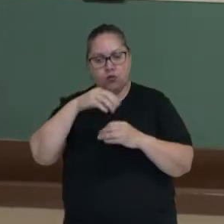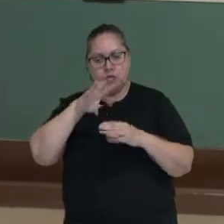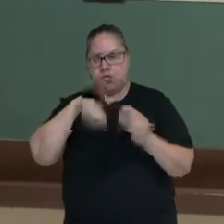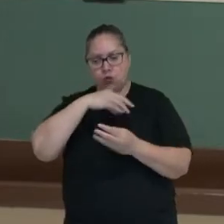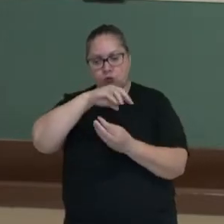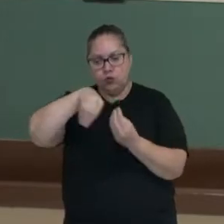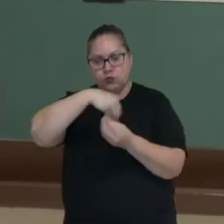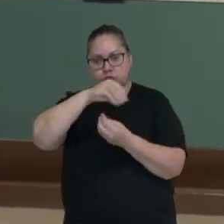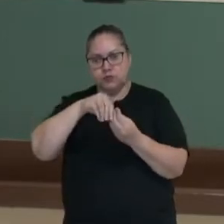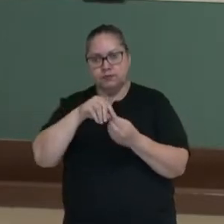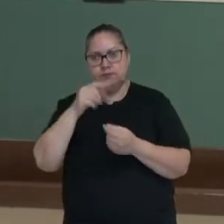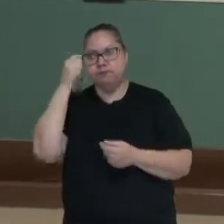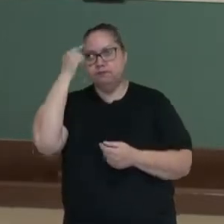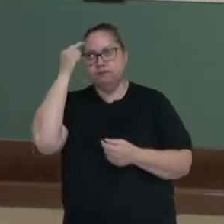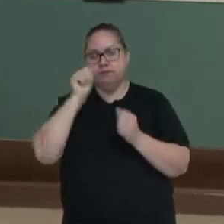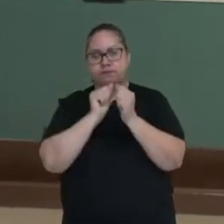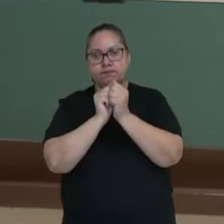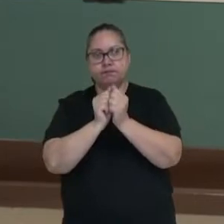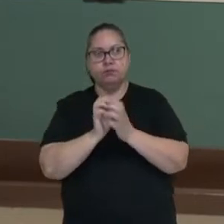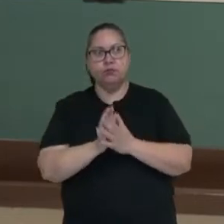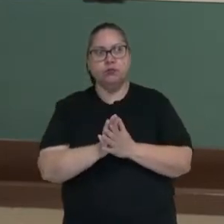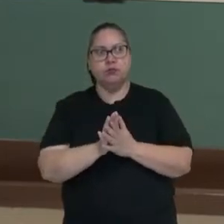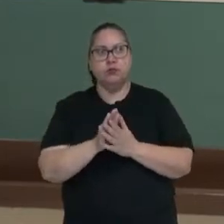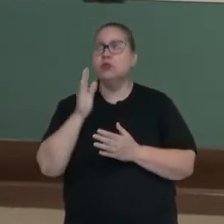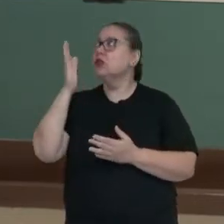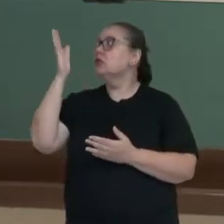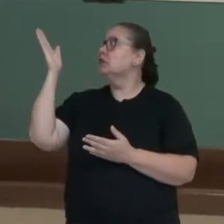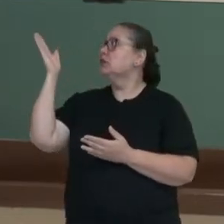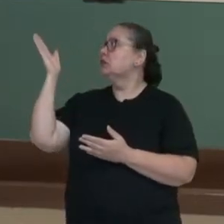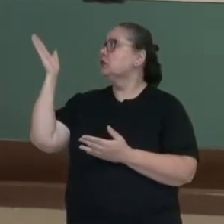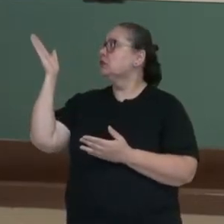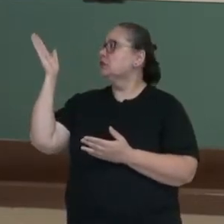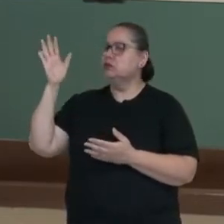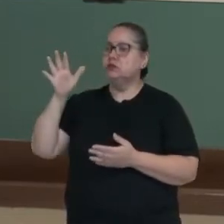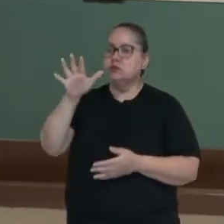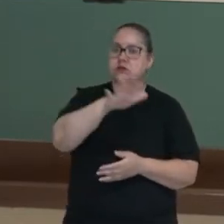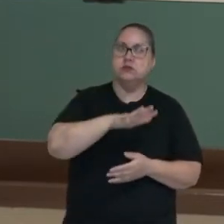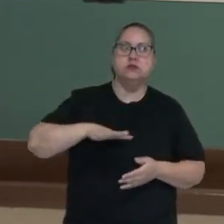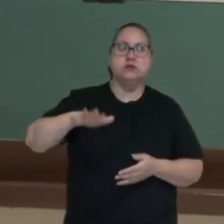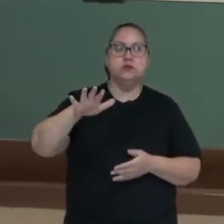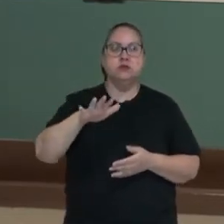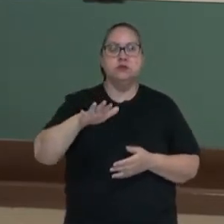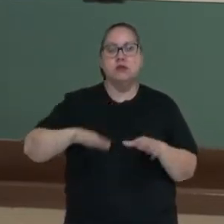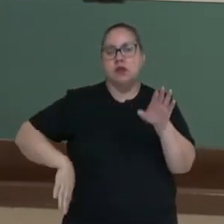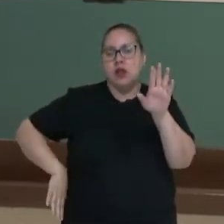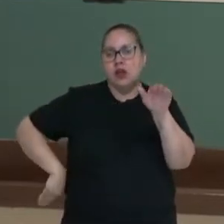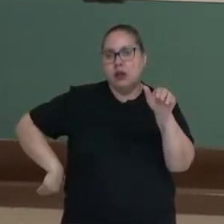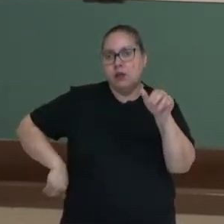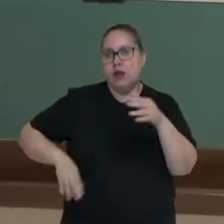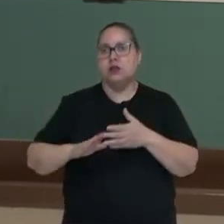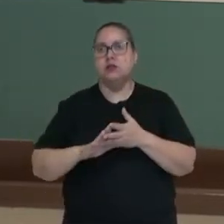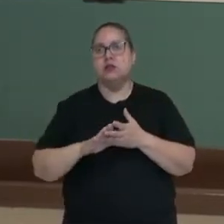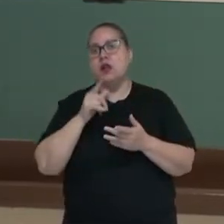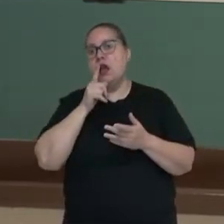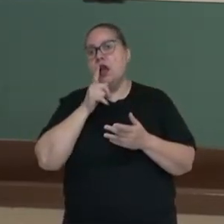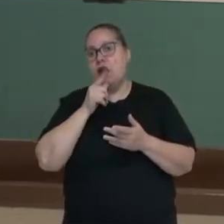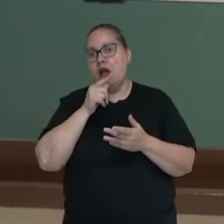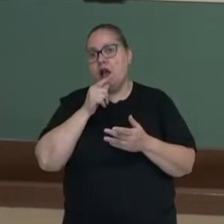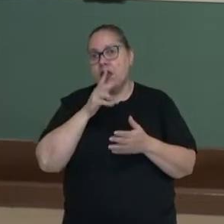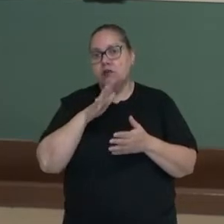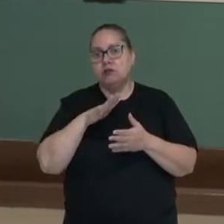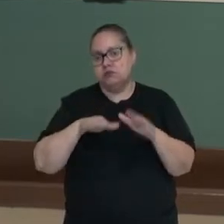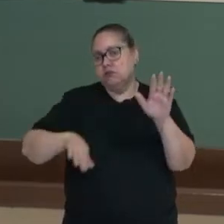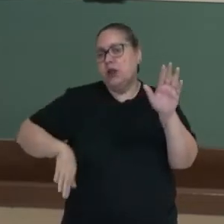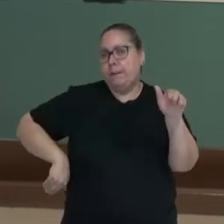misturam? Então vamos pensar juntos. Aqui nós temos uma região litorânea, nós temos uma